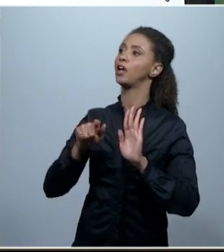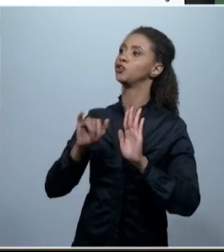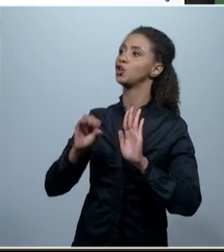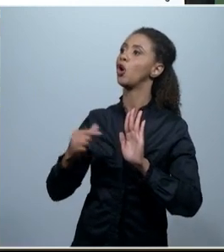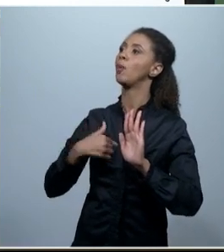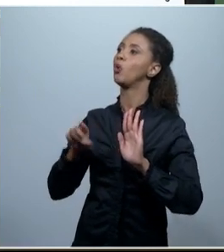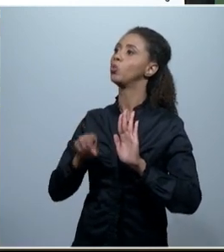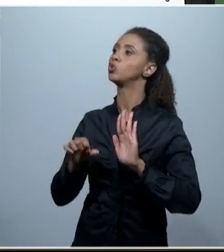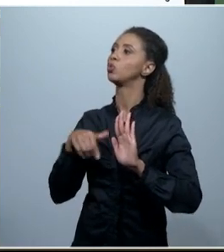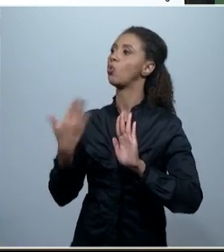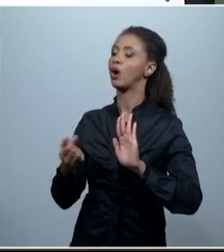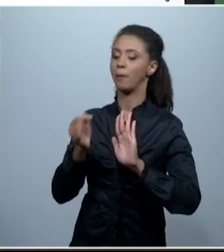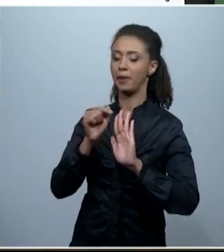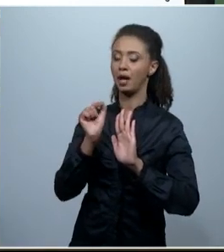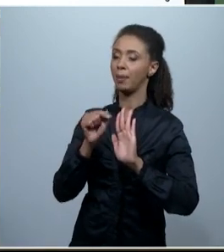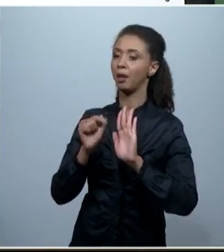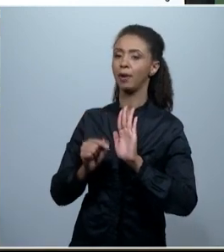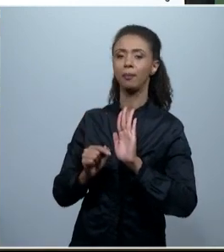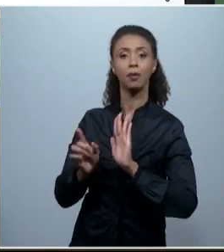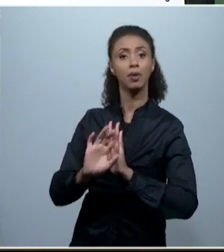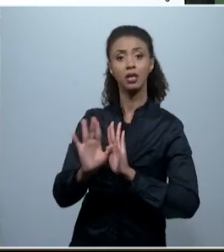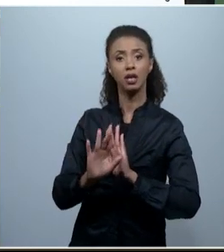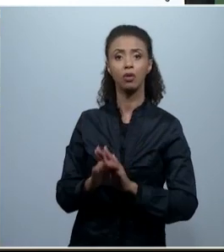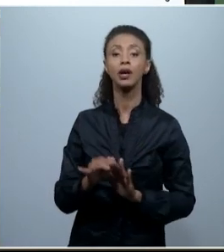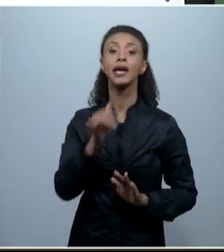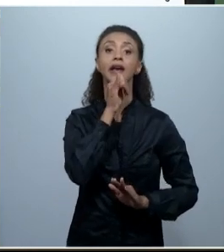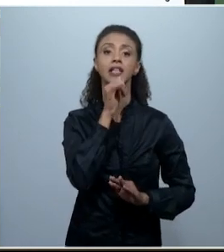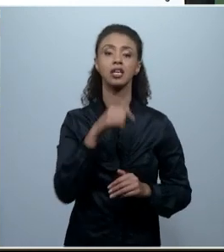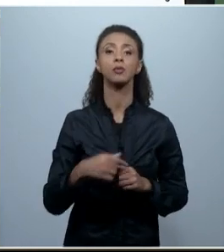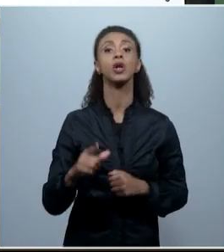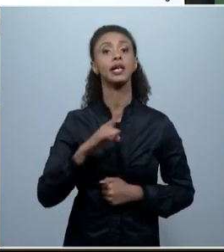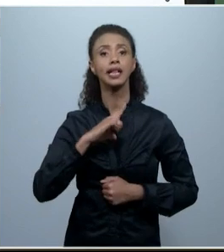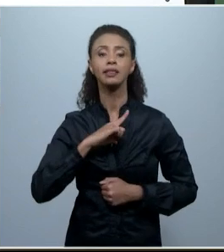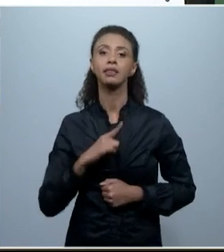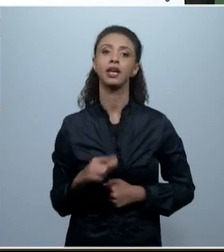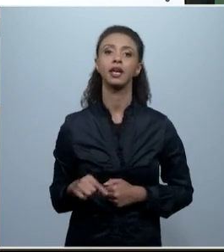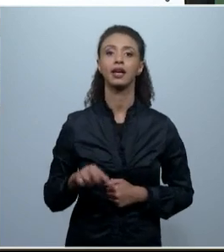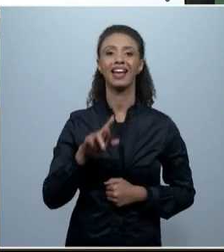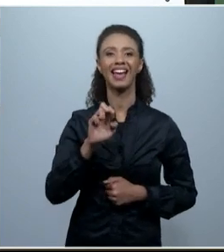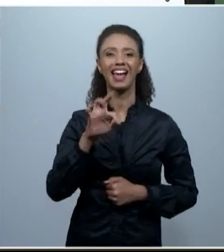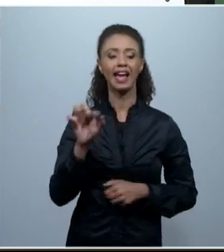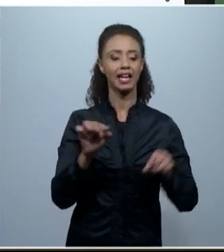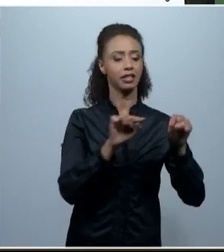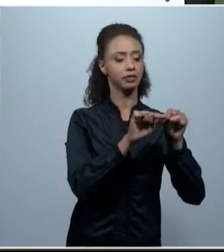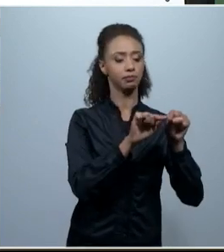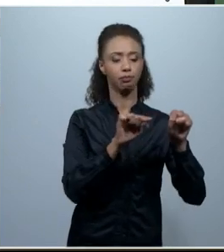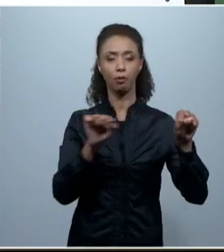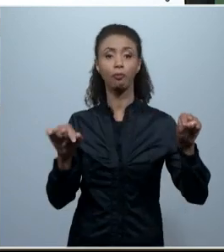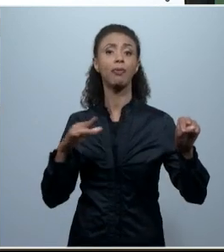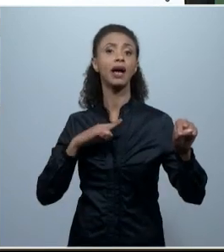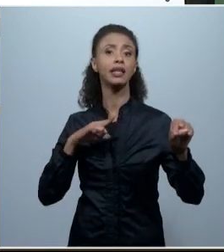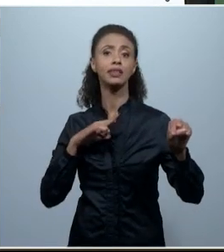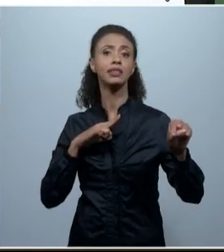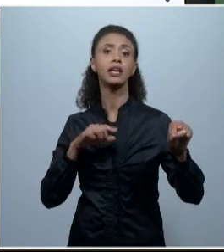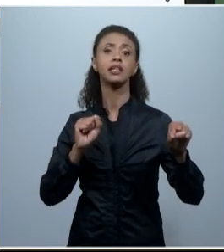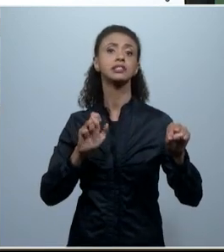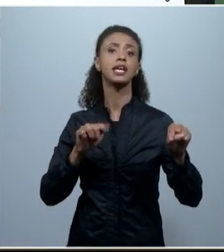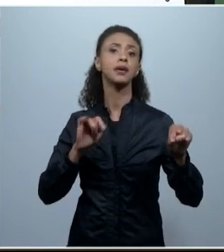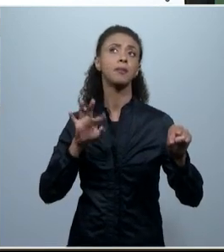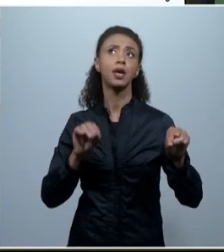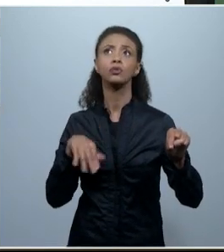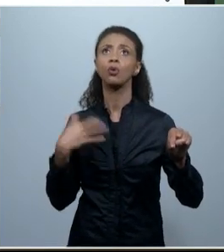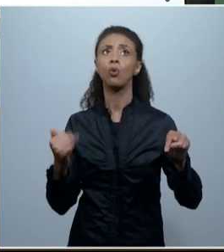exercícios assim olha eu traço esta reta que contém esse segmento eu traço a perpendicular tação coisas a